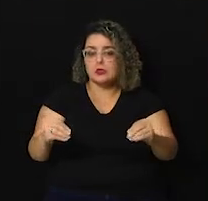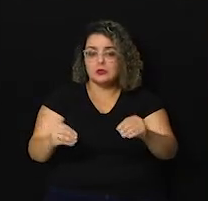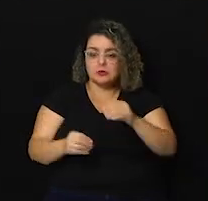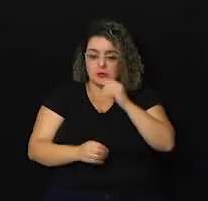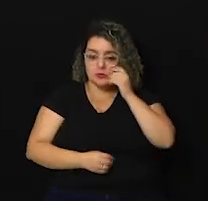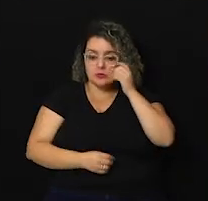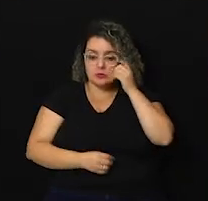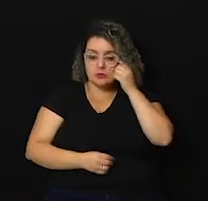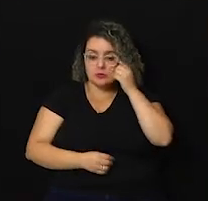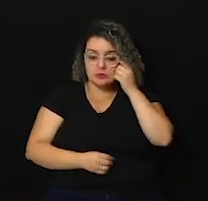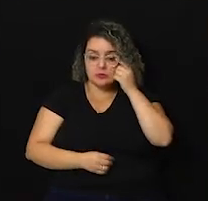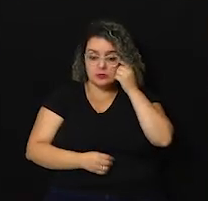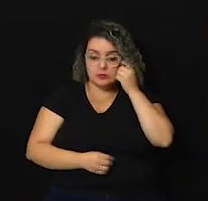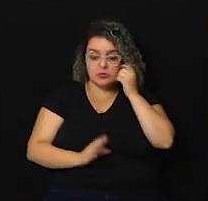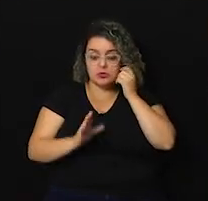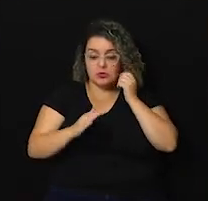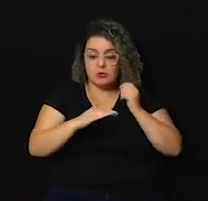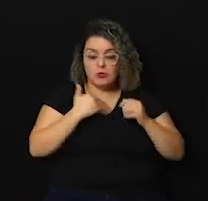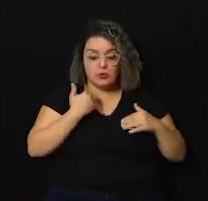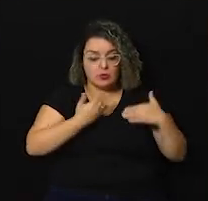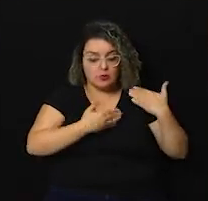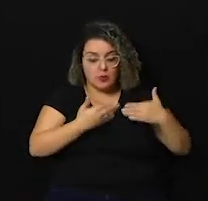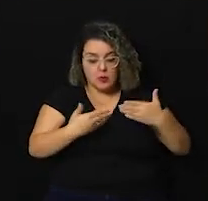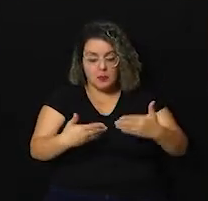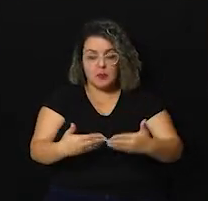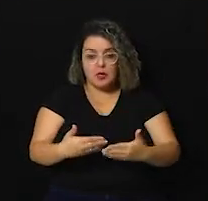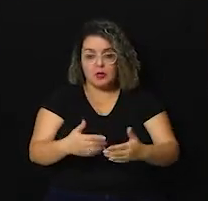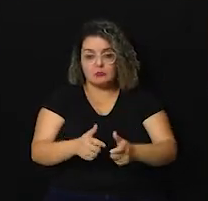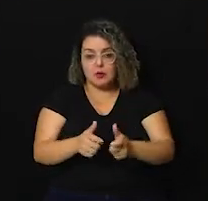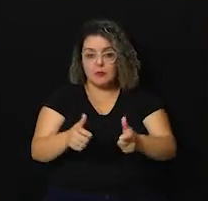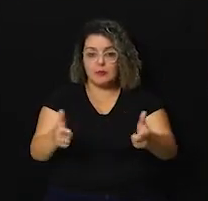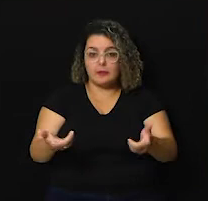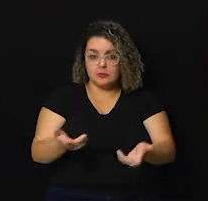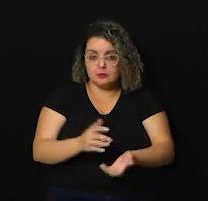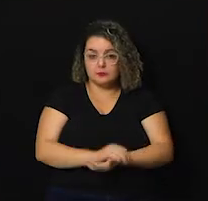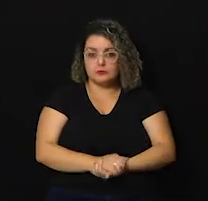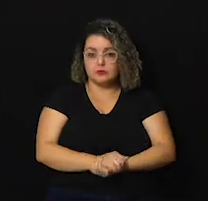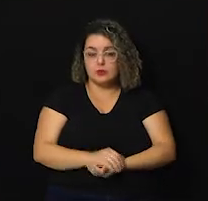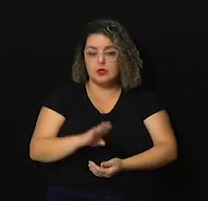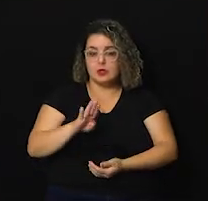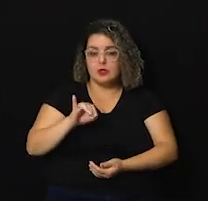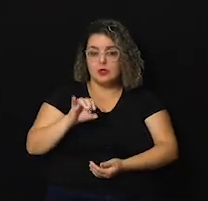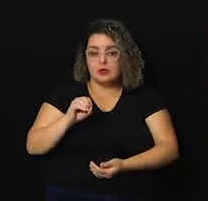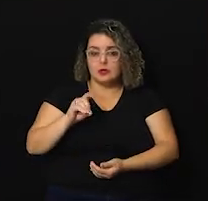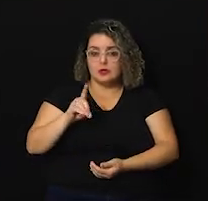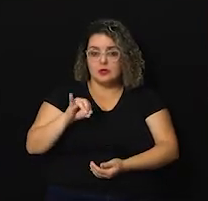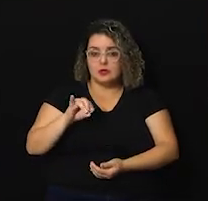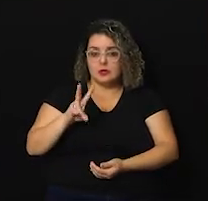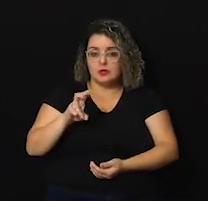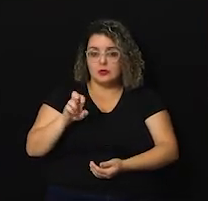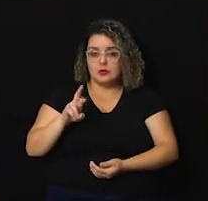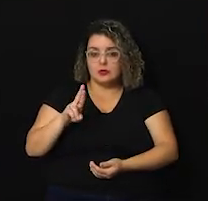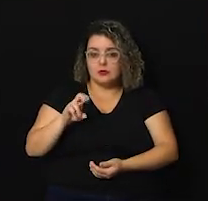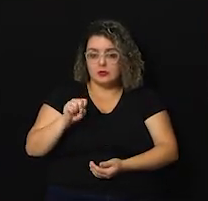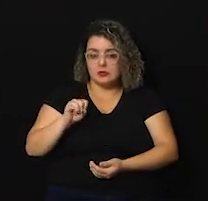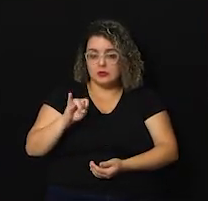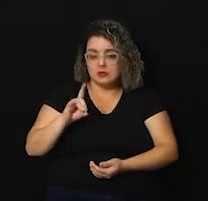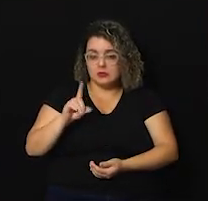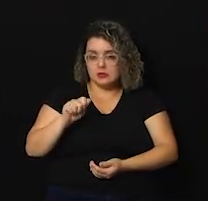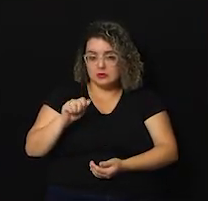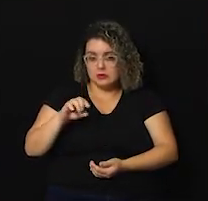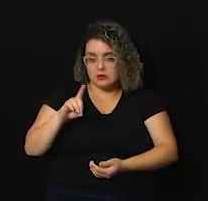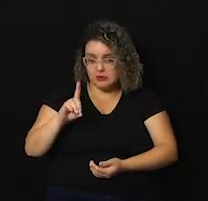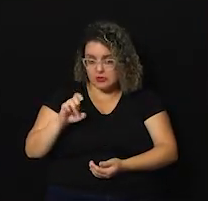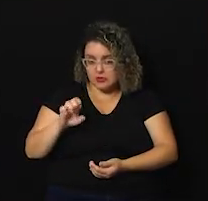uma morte generalizada da vida. E, além disso, quando você fala de biodiversidade, nós temos plantas. O Brasil é um